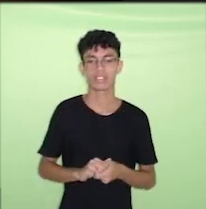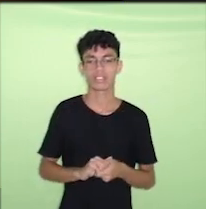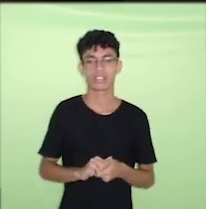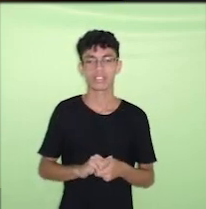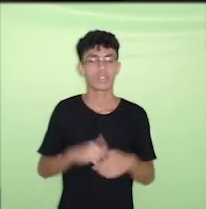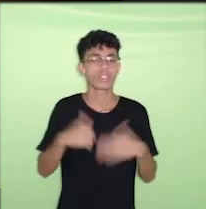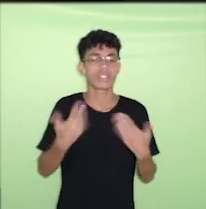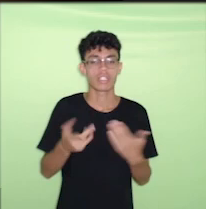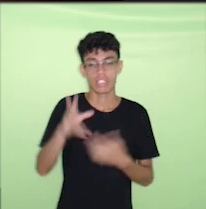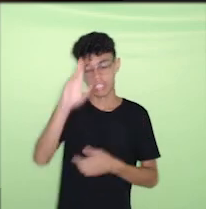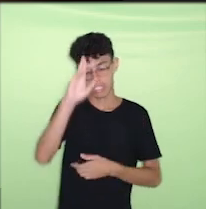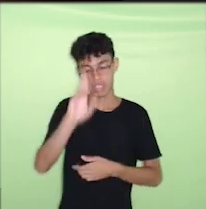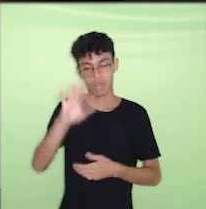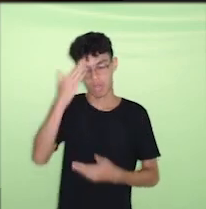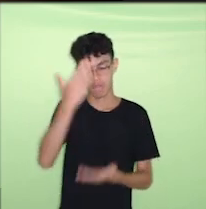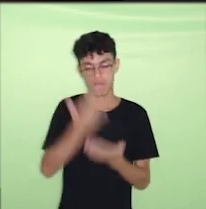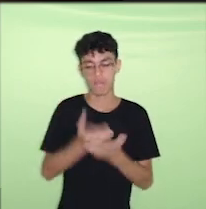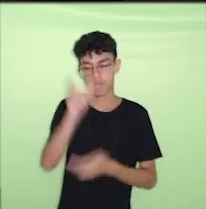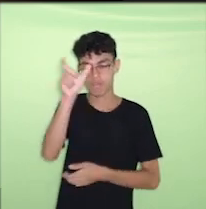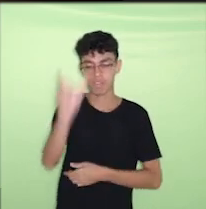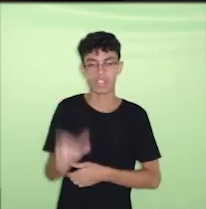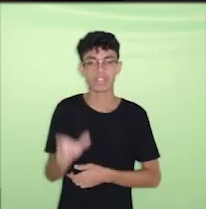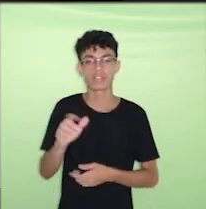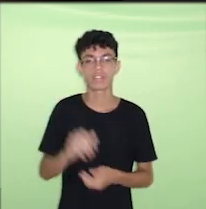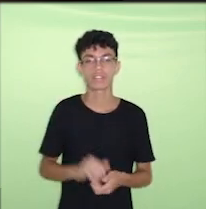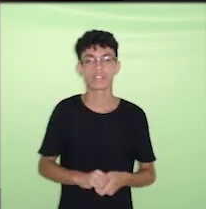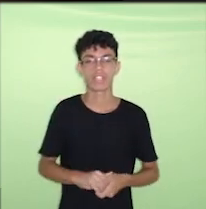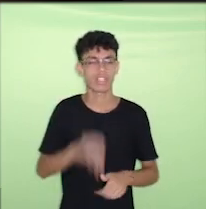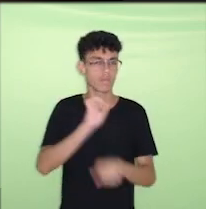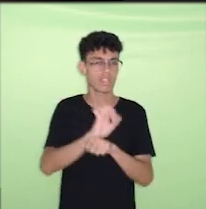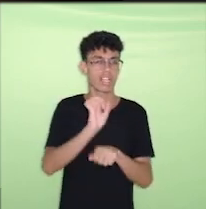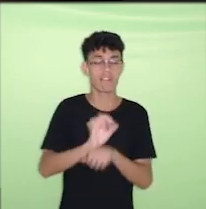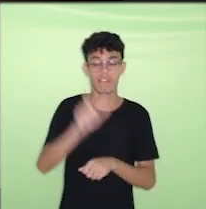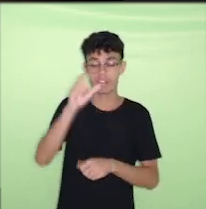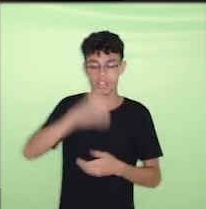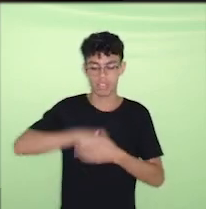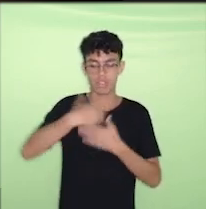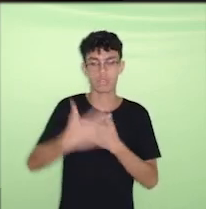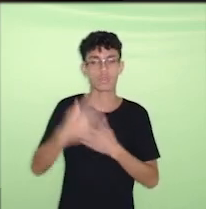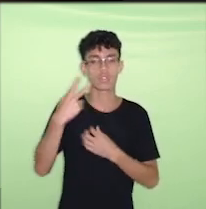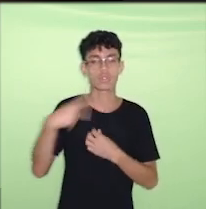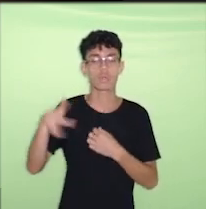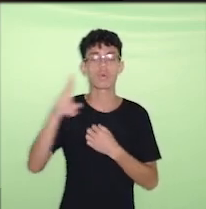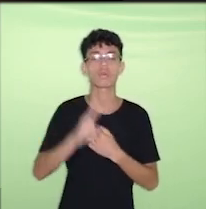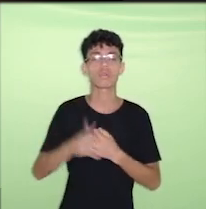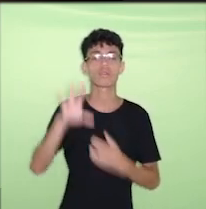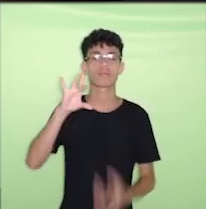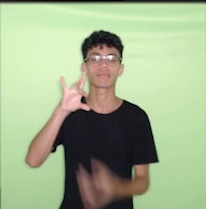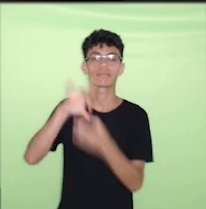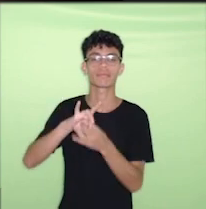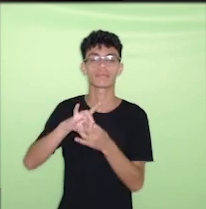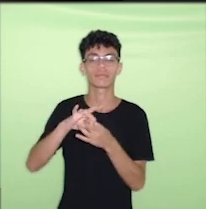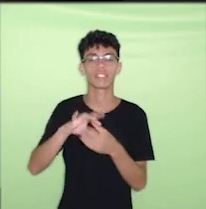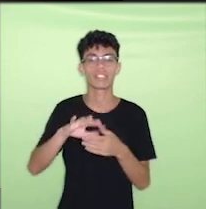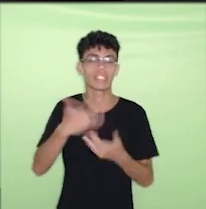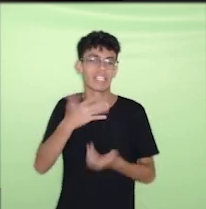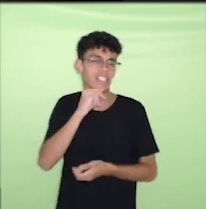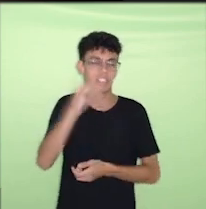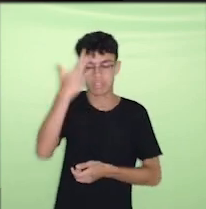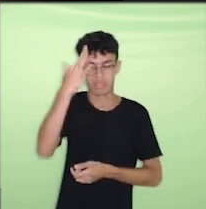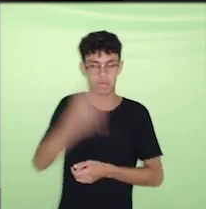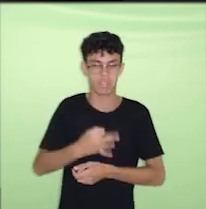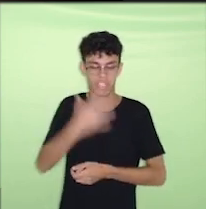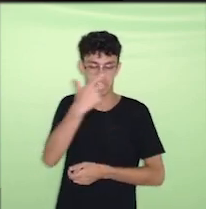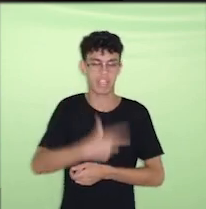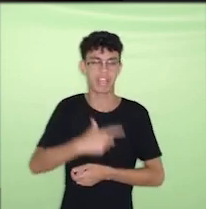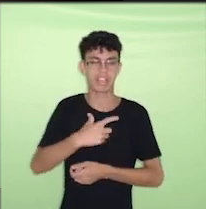era? Monsenhor acreditou em você, confiou. Esperava que a sua atitude continuasse coerente. Ainda não